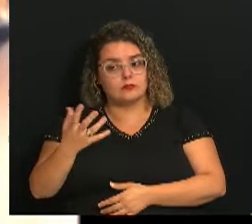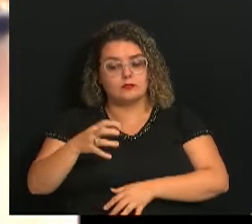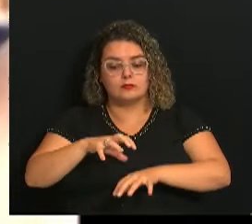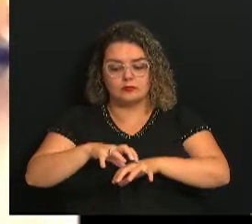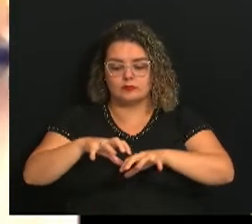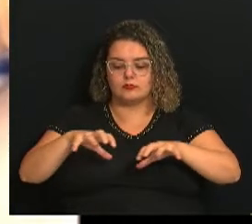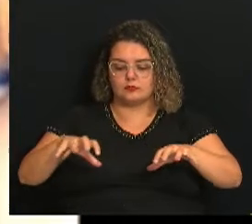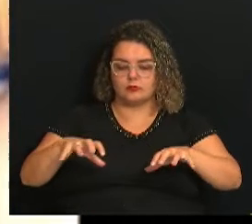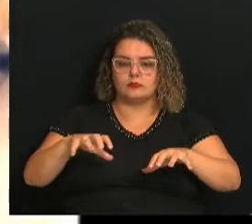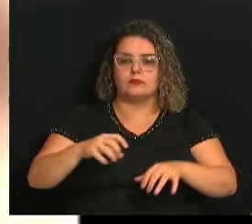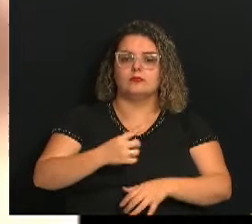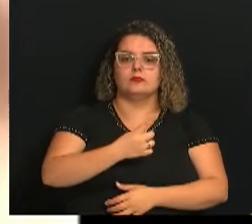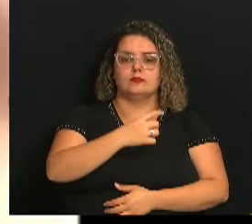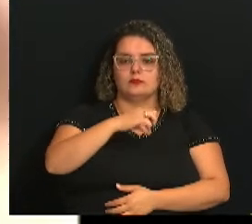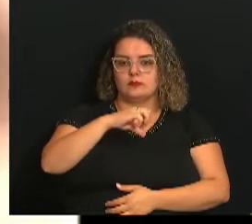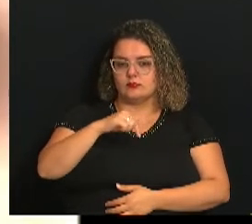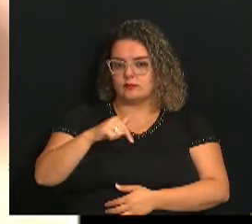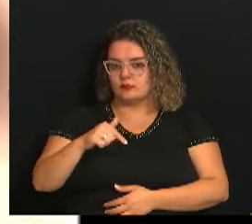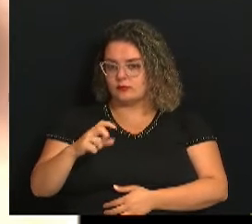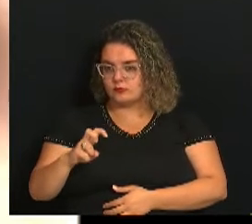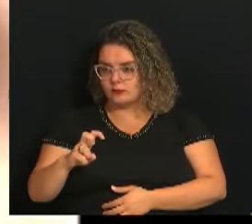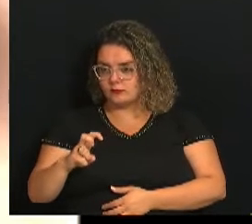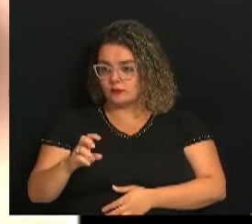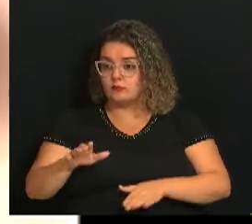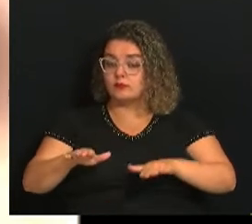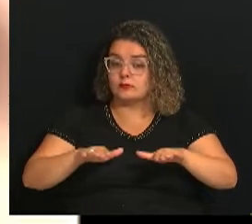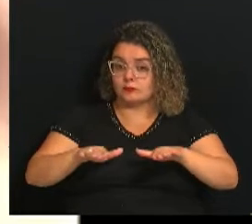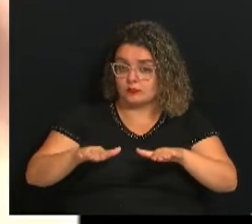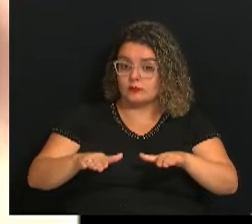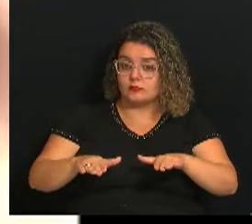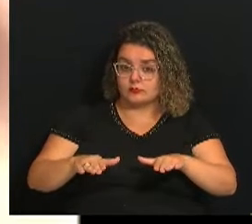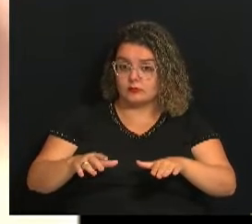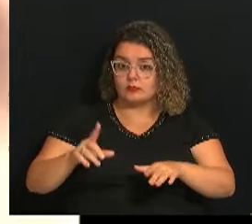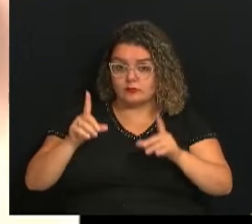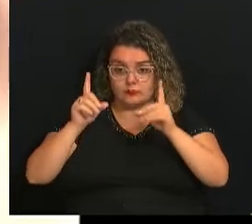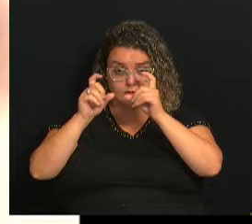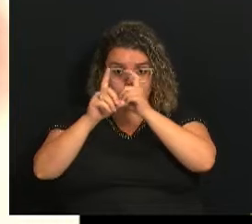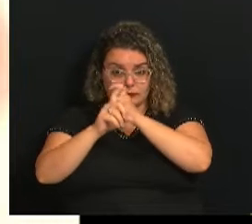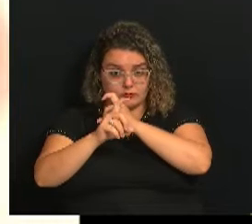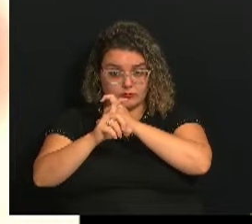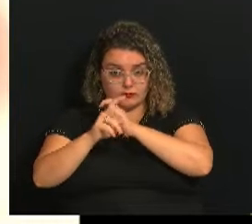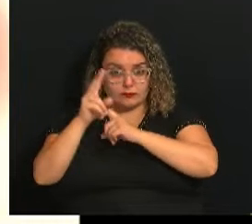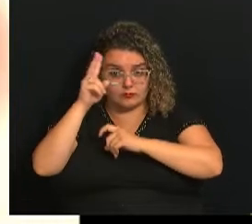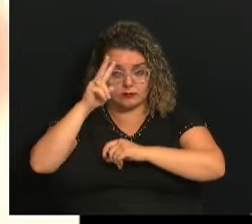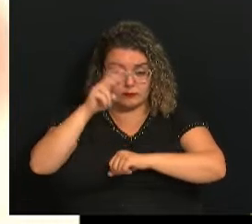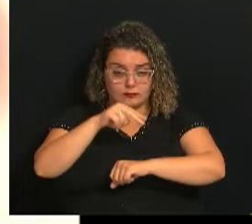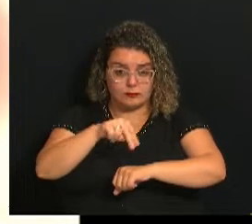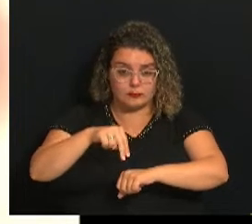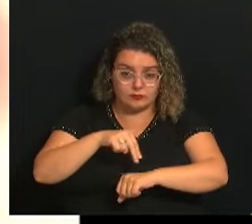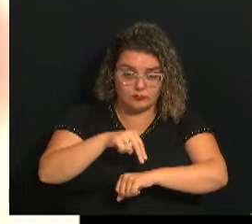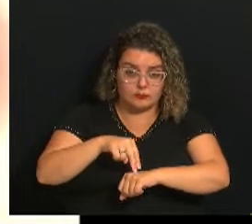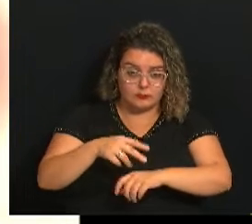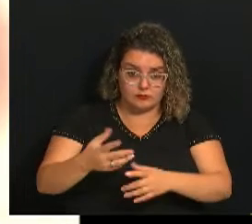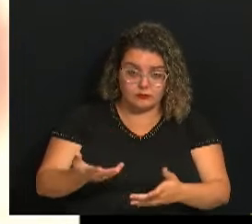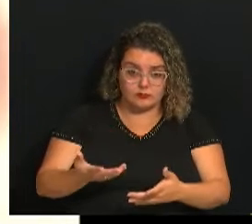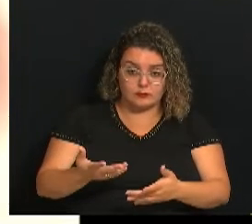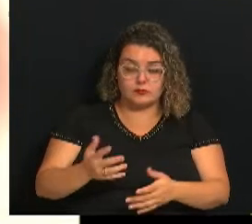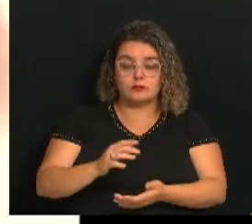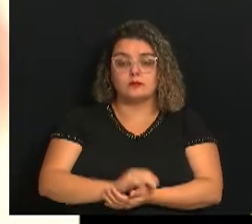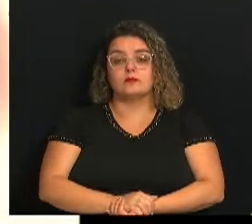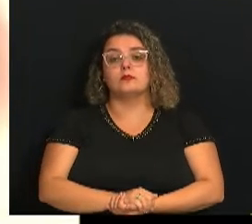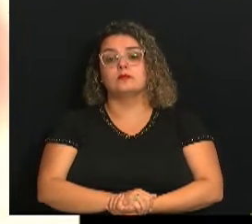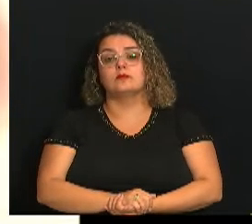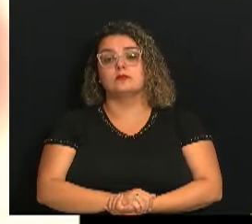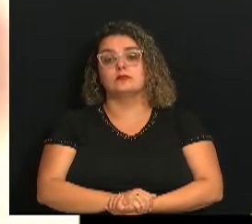75, num momento, inclusive, bastante crítico para a história nacional, mas em que a cultura era, sem